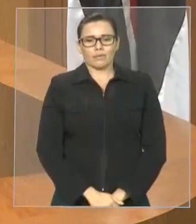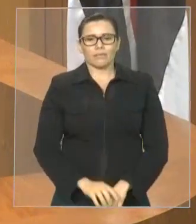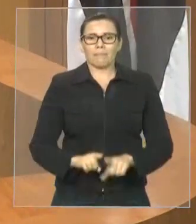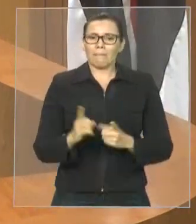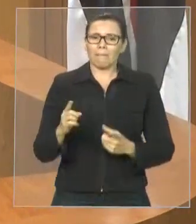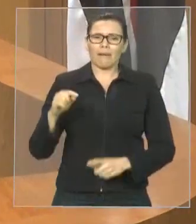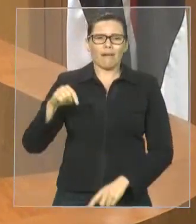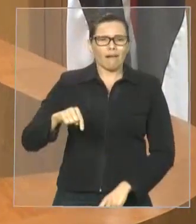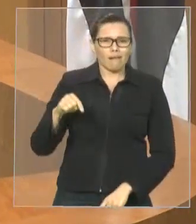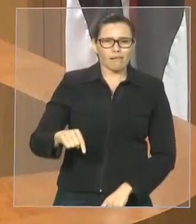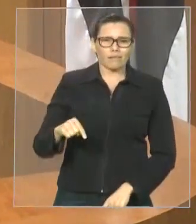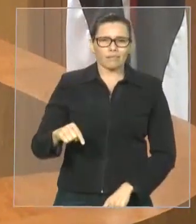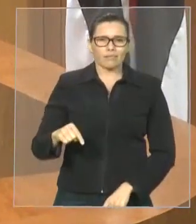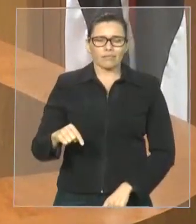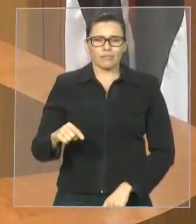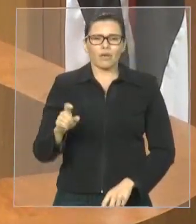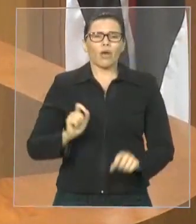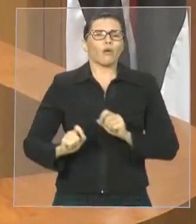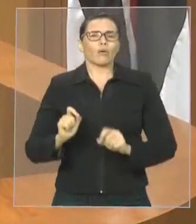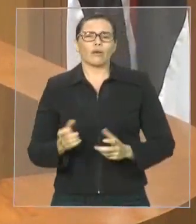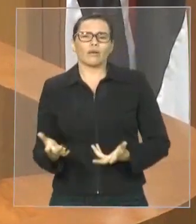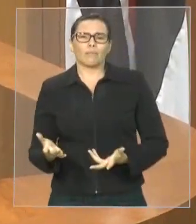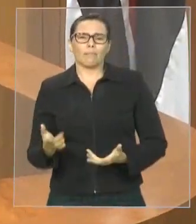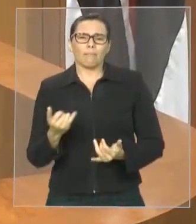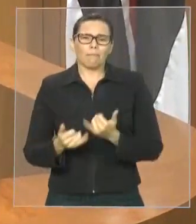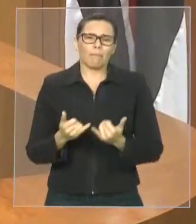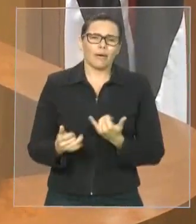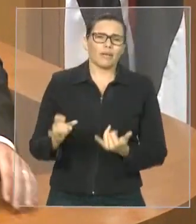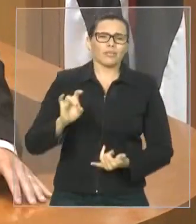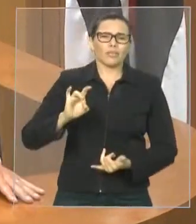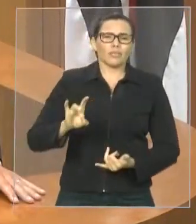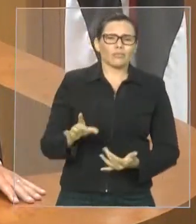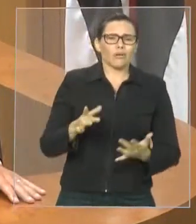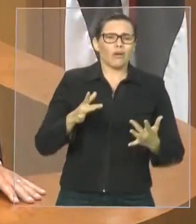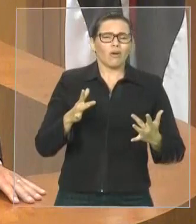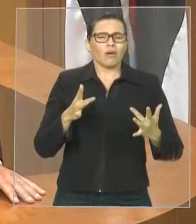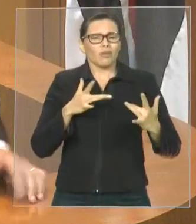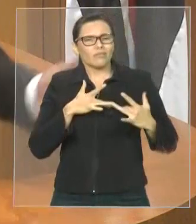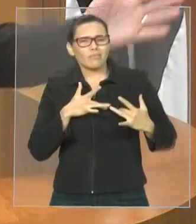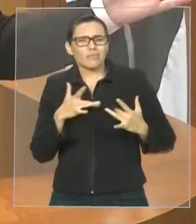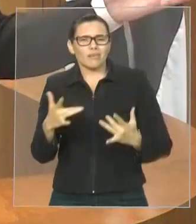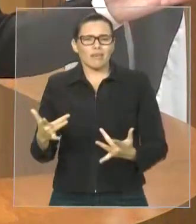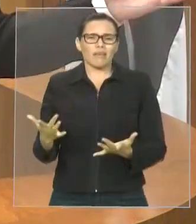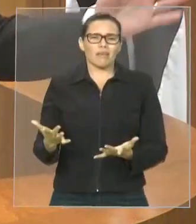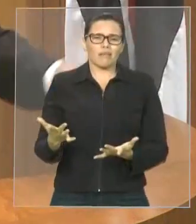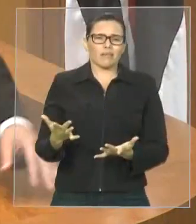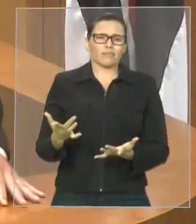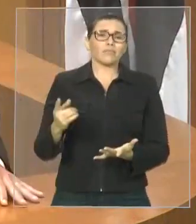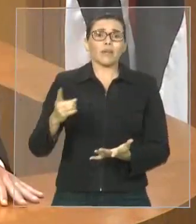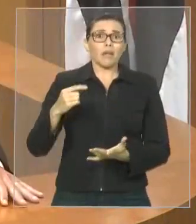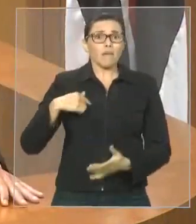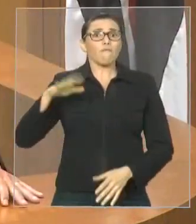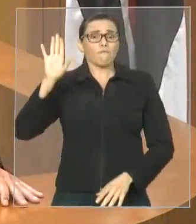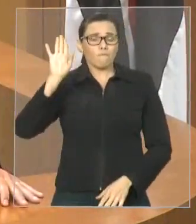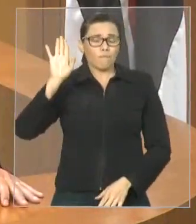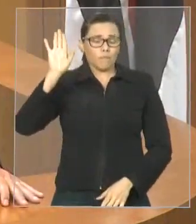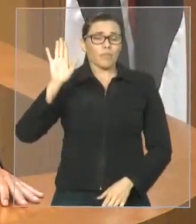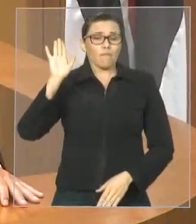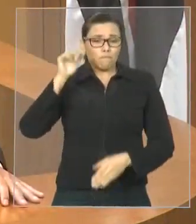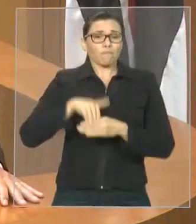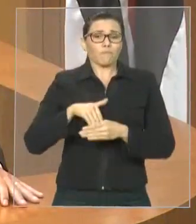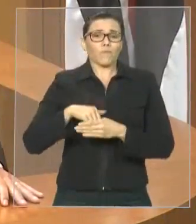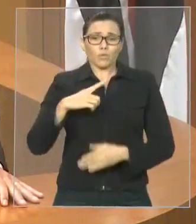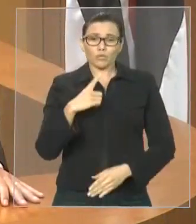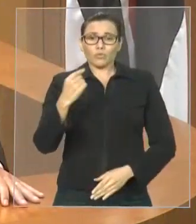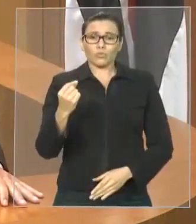E aí eu quero dizer a vocês, em relação a esse ponto que é o reajuste. Ora, os outros 3 municípios